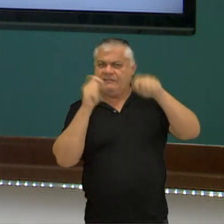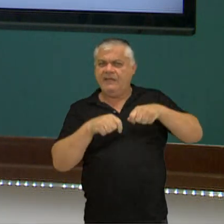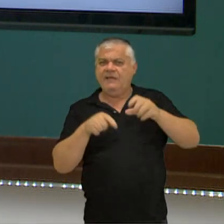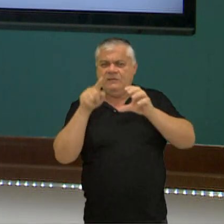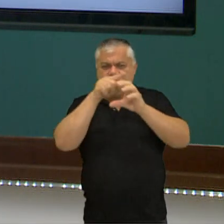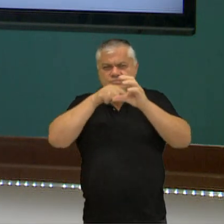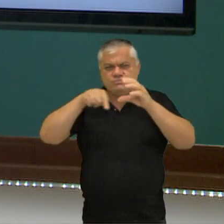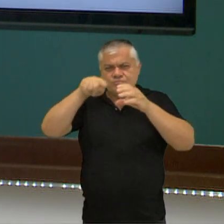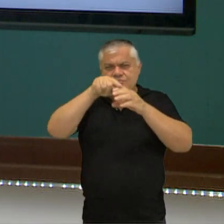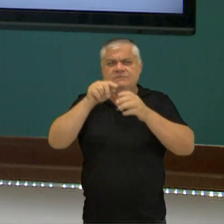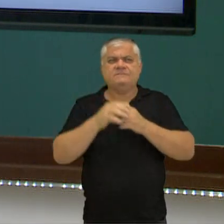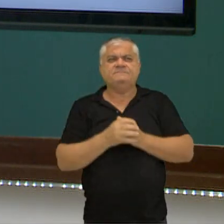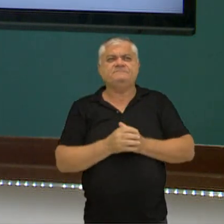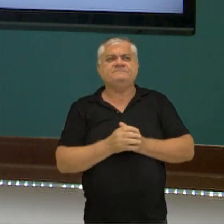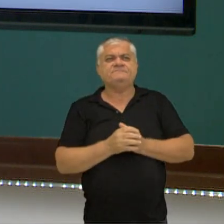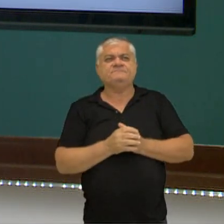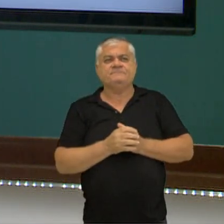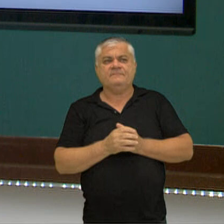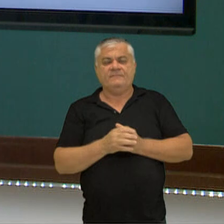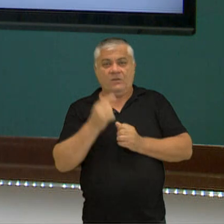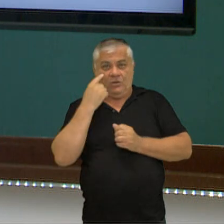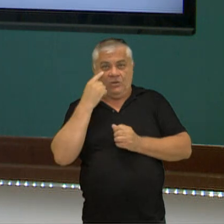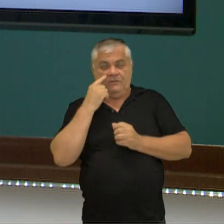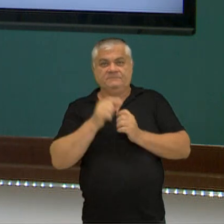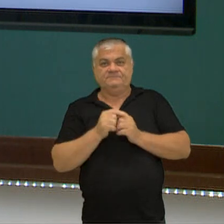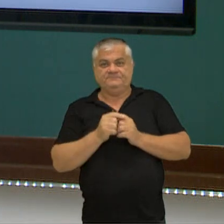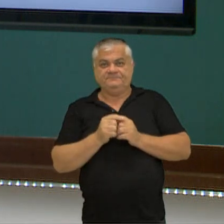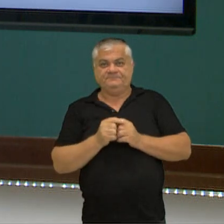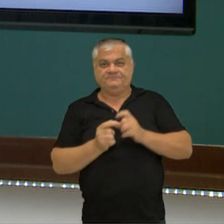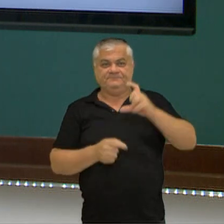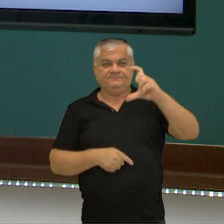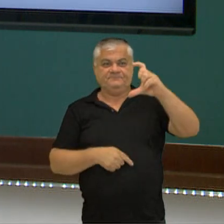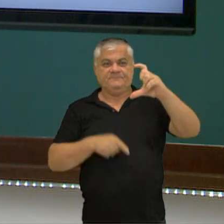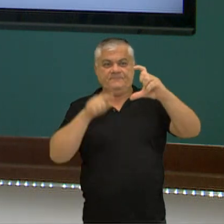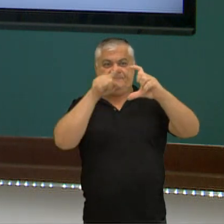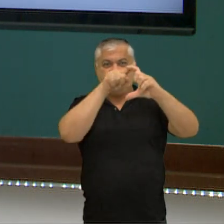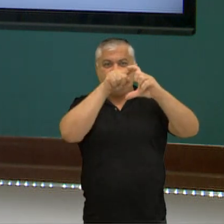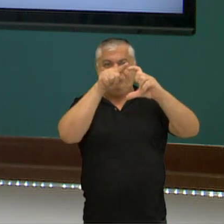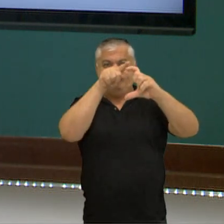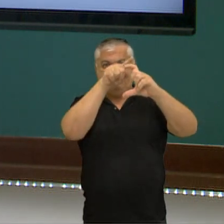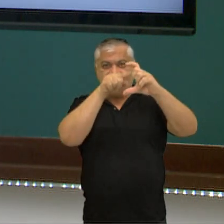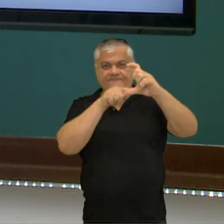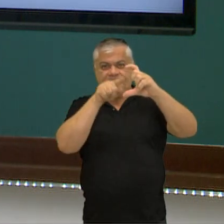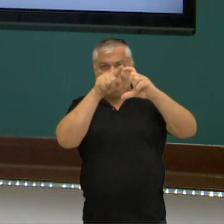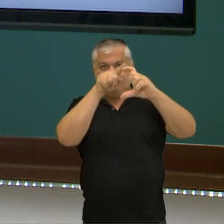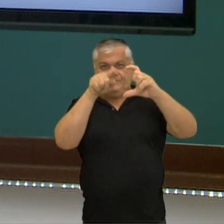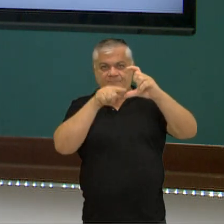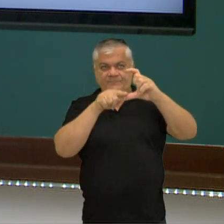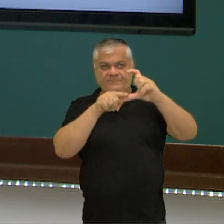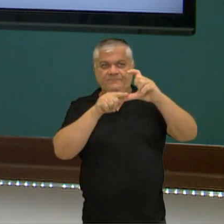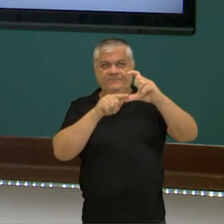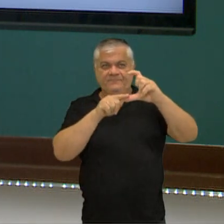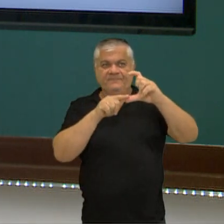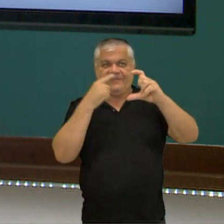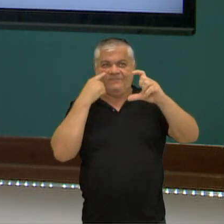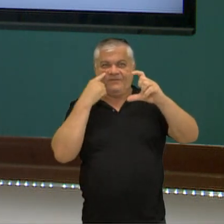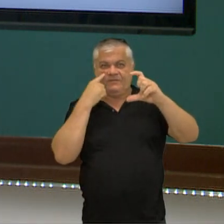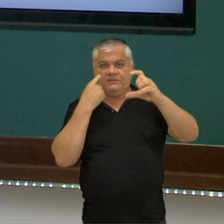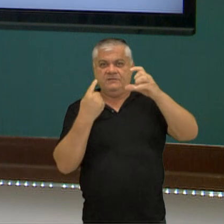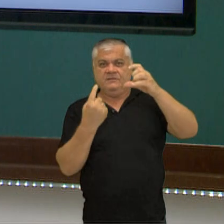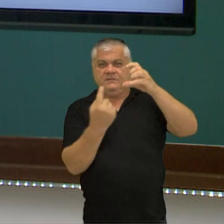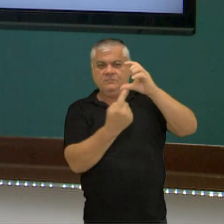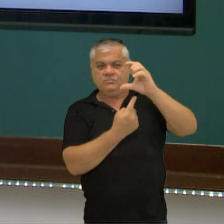circunferência. Para vocês pensarem um pouquinho. Então aqui eu tenho um retângulo e eu estou girando aqui ele